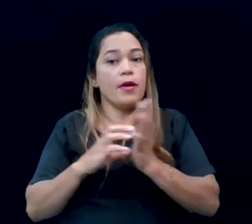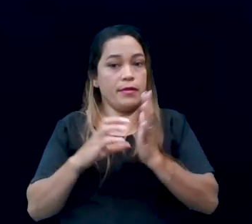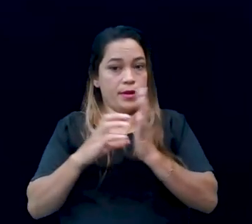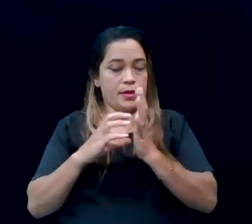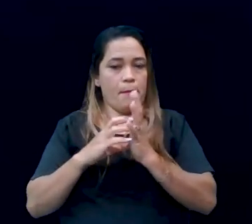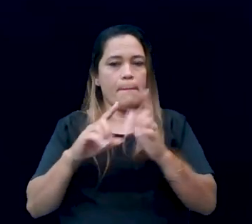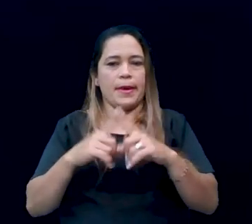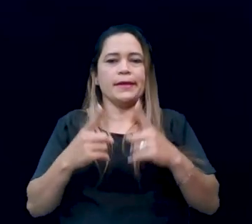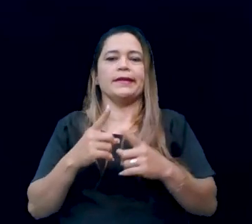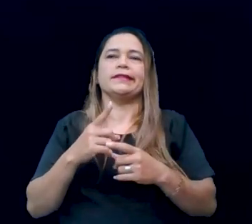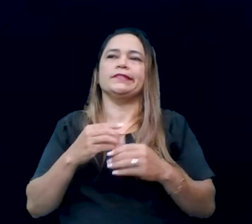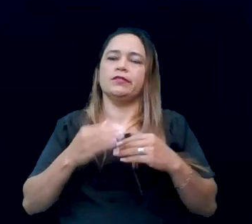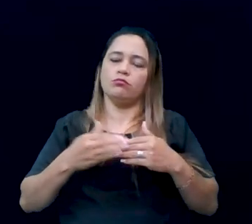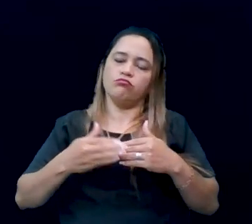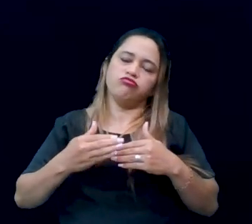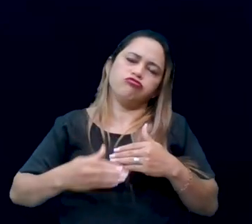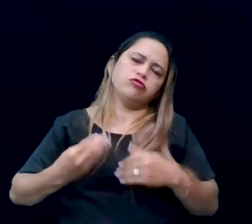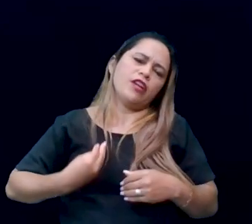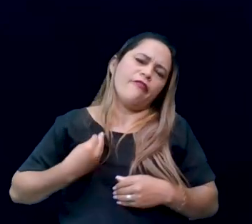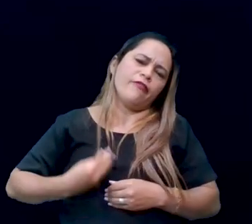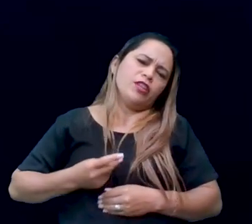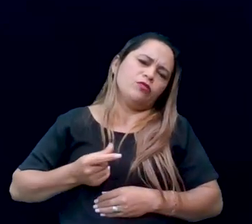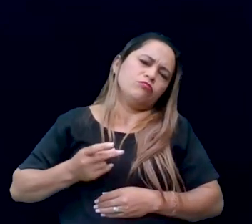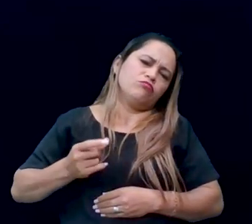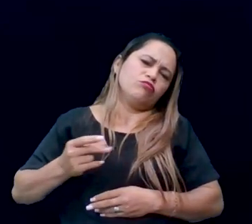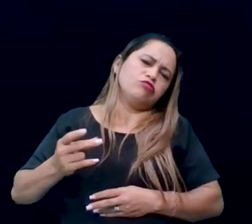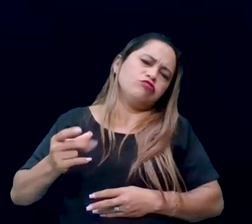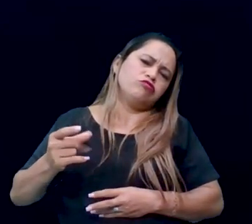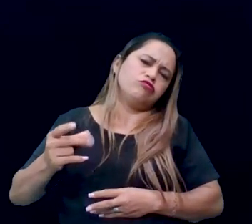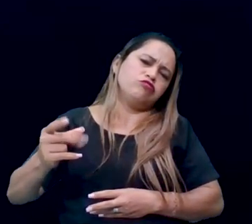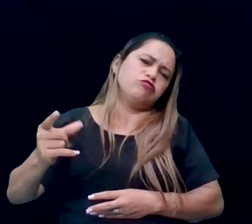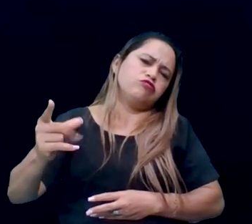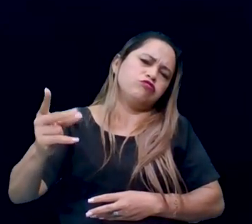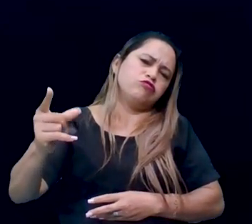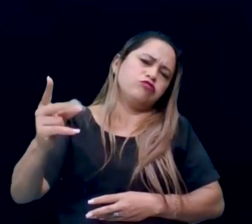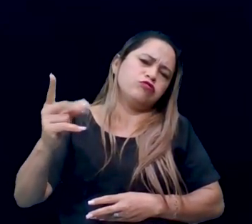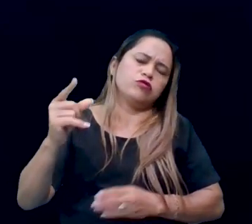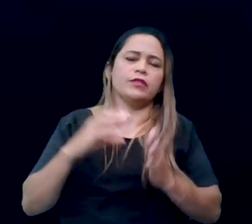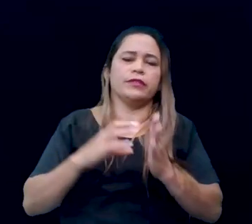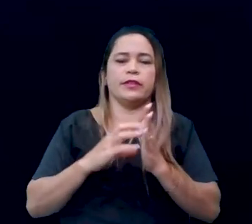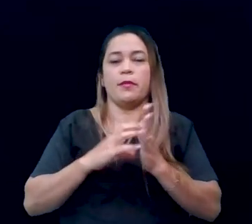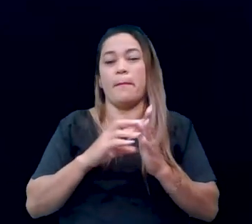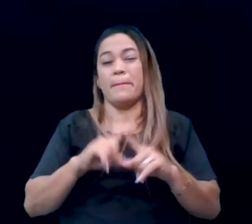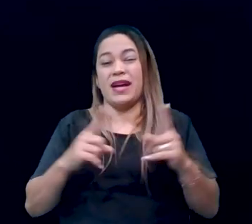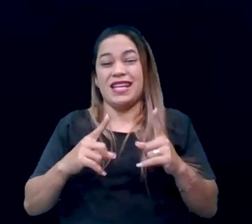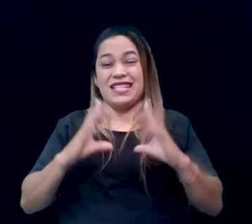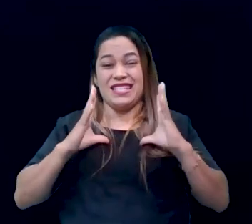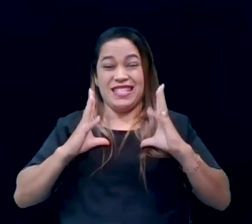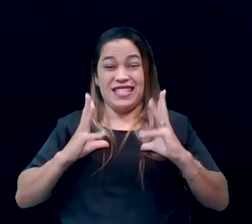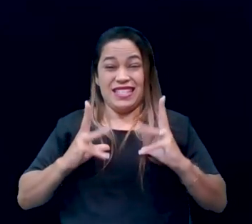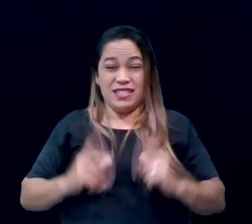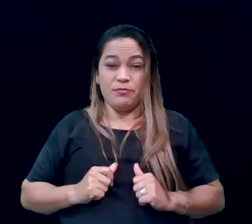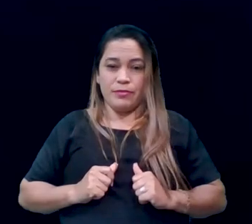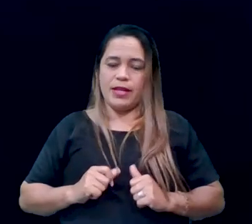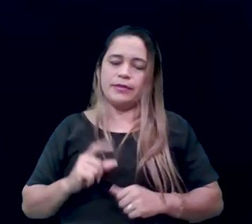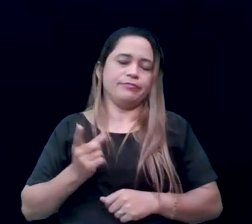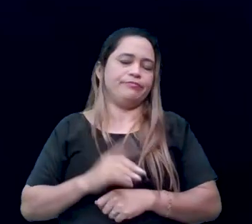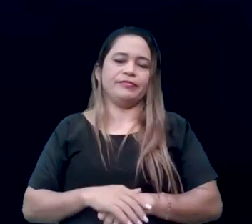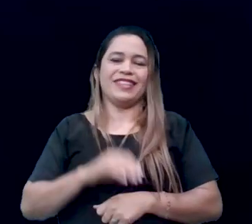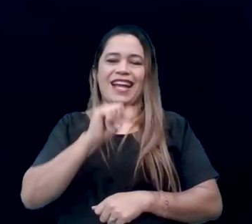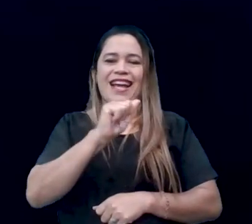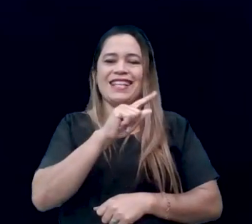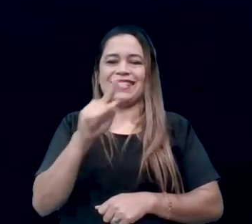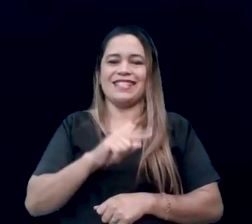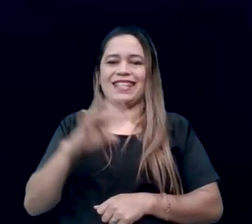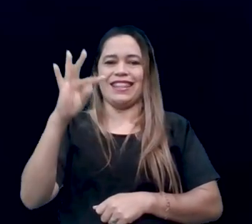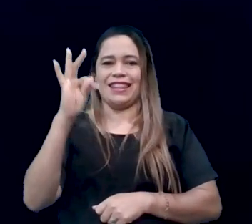se tratar ao longo da vida inteira, ela não vai morrer da AIDS, mas cura absoluta a gente ainda não tem. O AZT